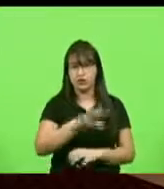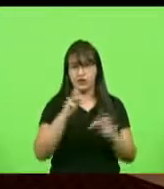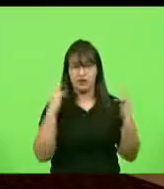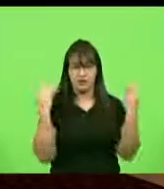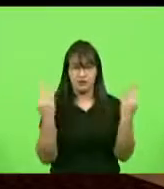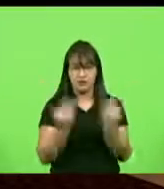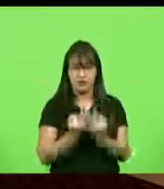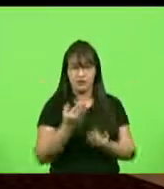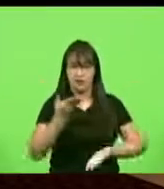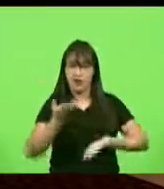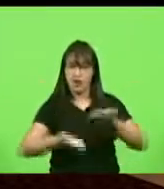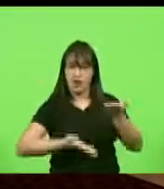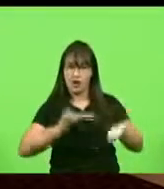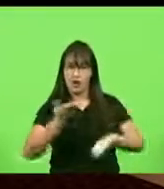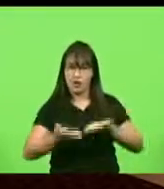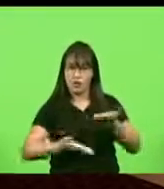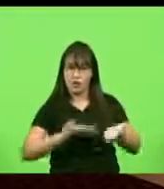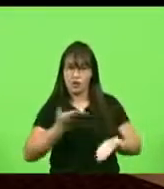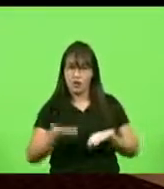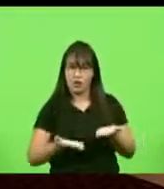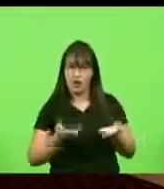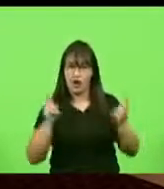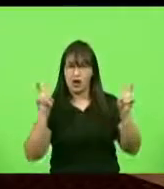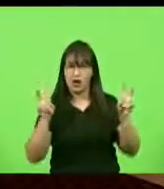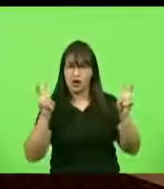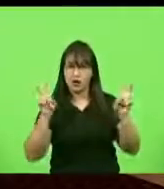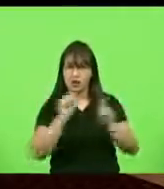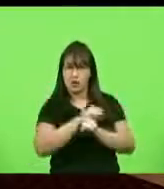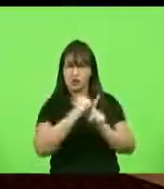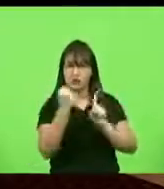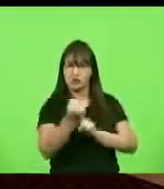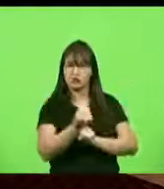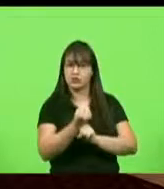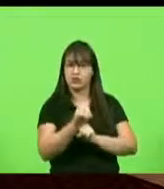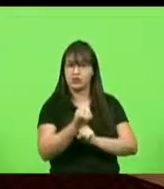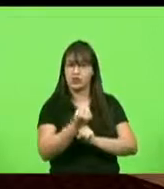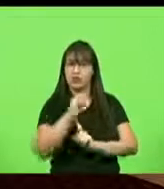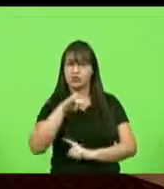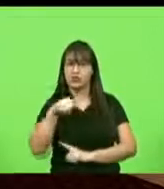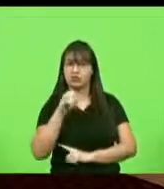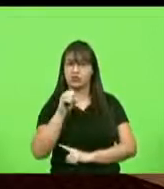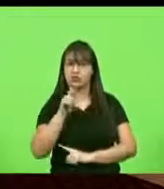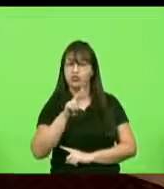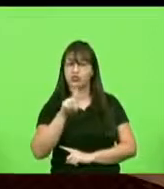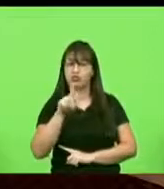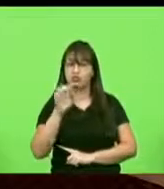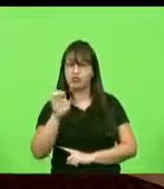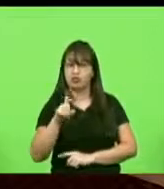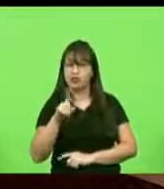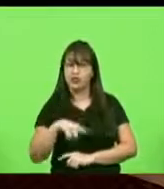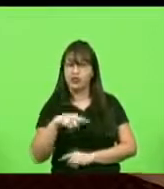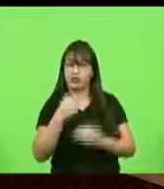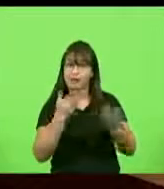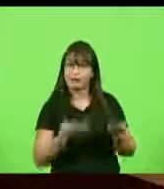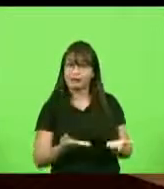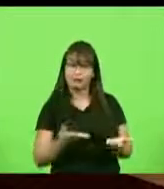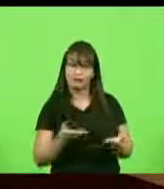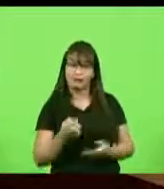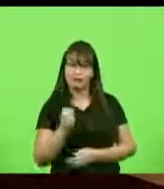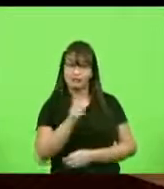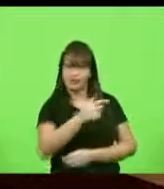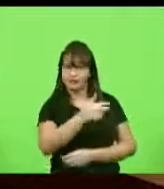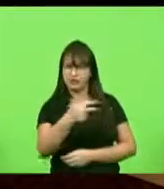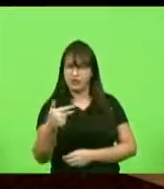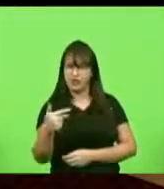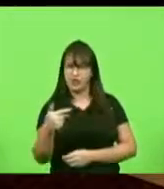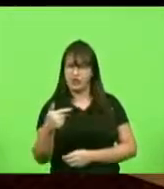cuidar de questões da sociedade. E o Jorge Tasca é um desses. Assim como os demais citados, eu também vou